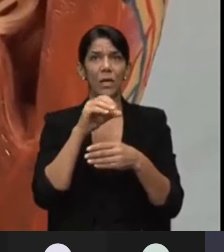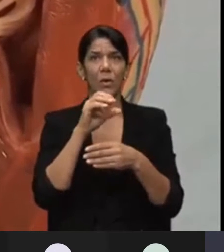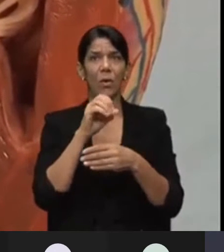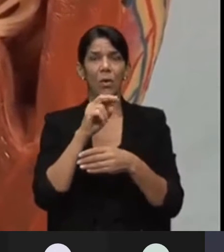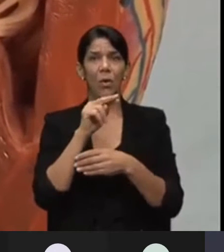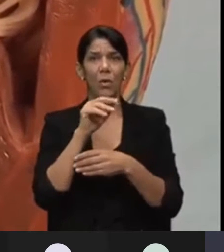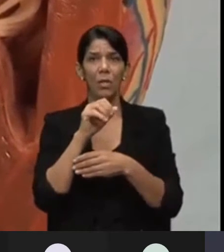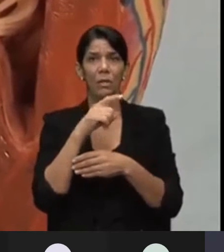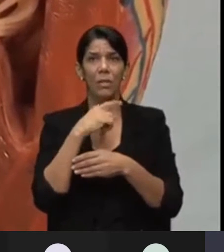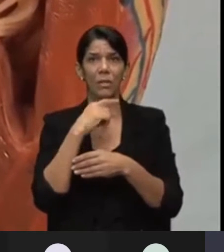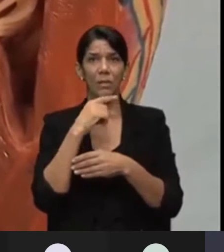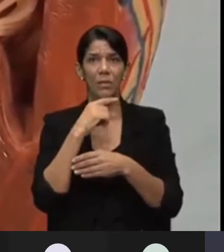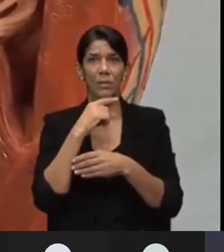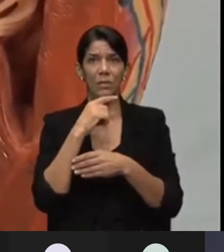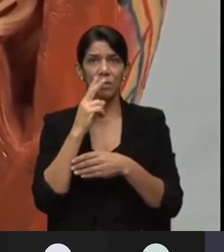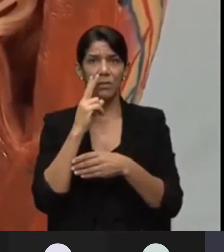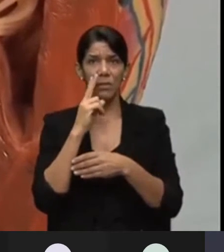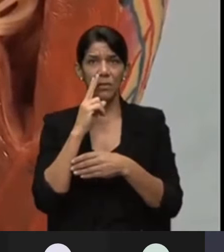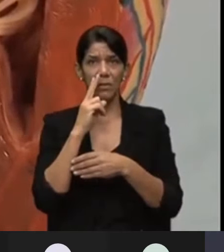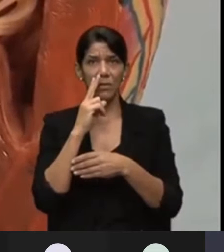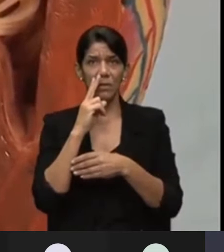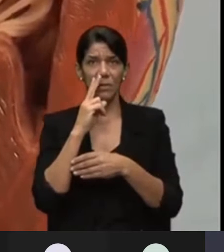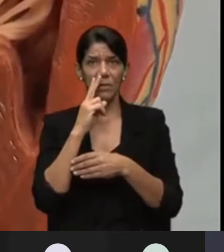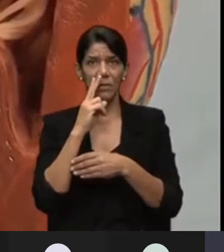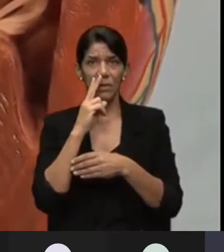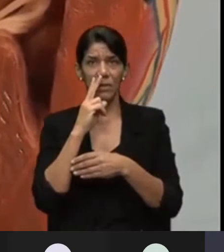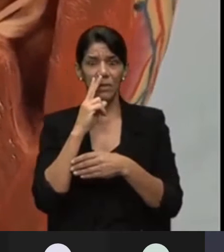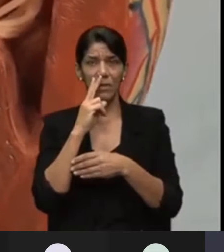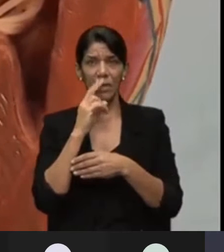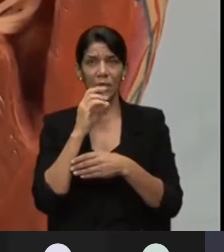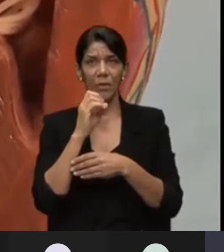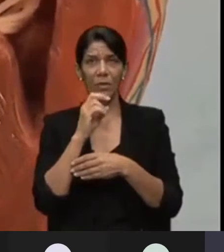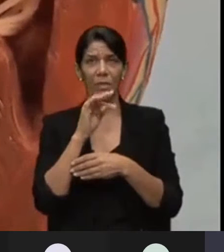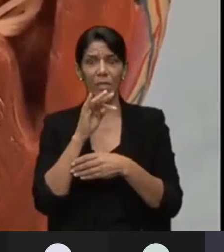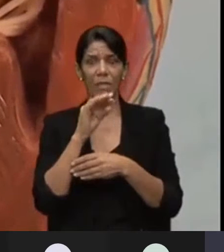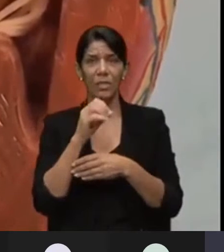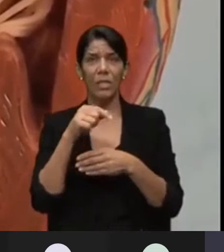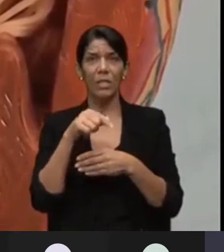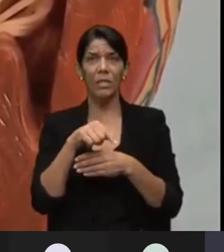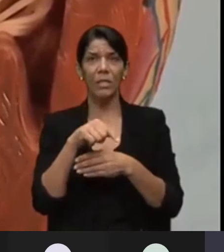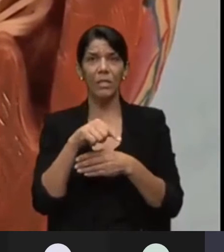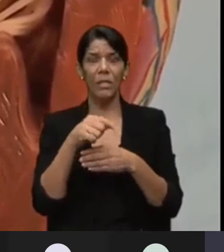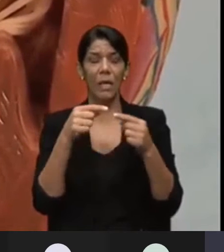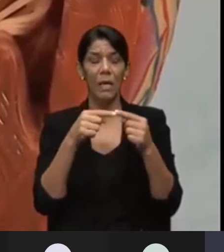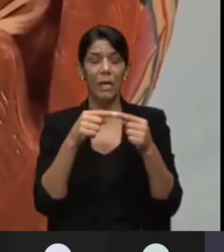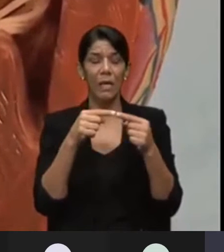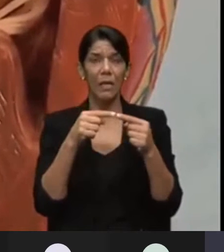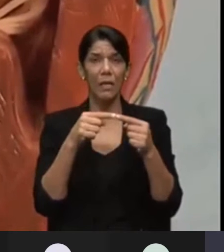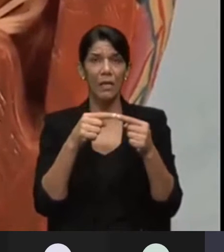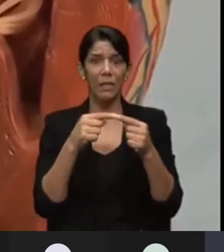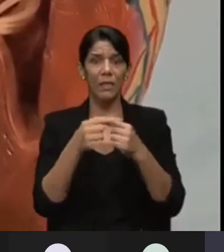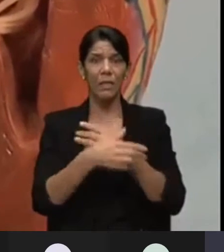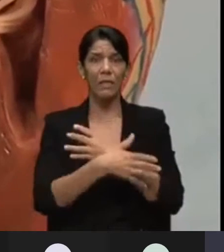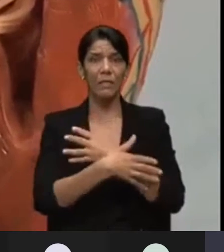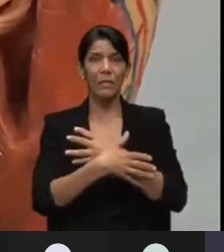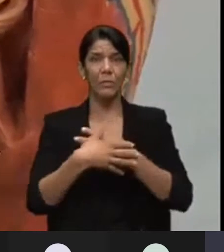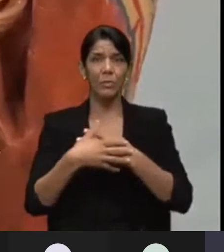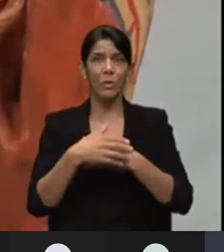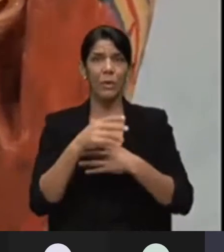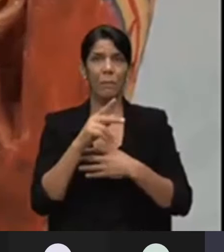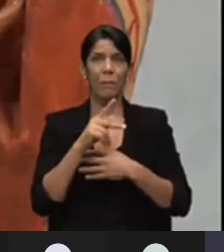cordas tendíneas, tá? Esse daí que eu tô segurando que não tá ficando aí no lugar, é a corda tendínea que vai estar ligada aí a esse músculo